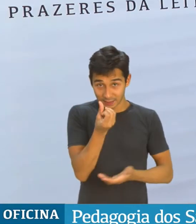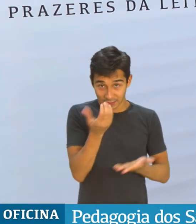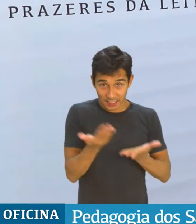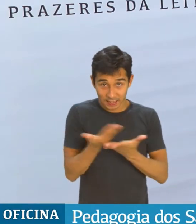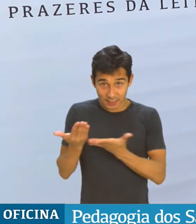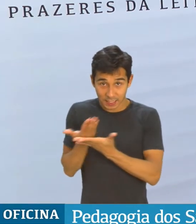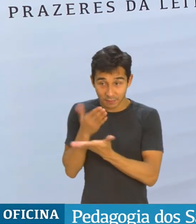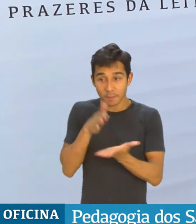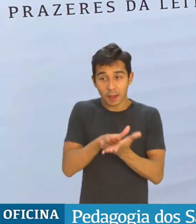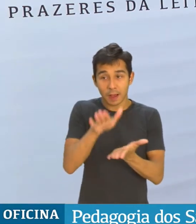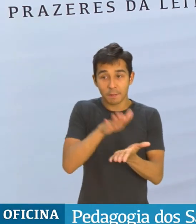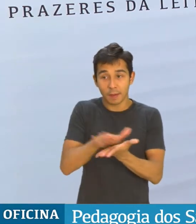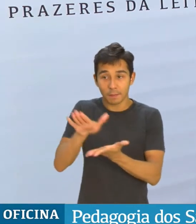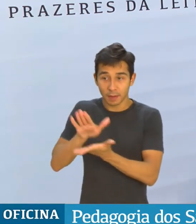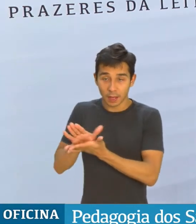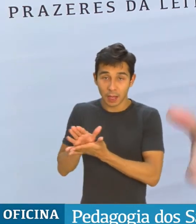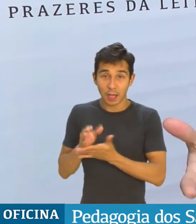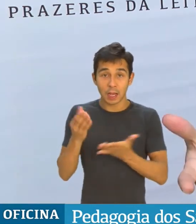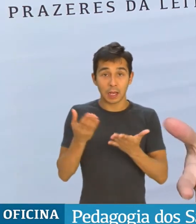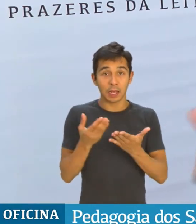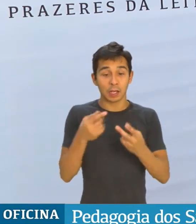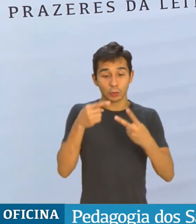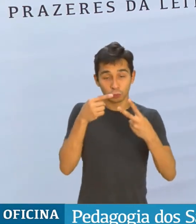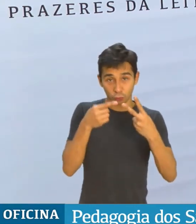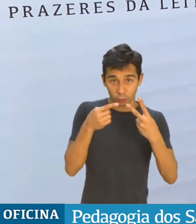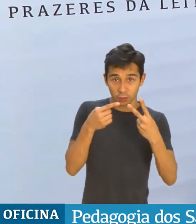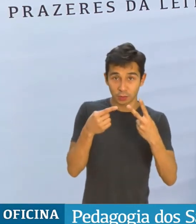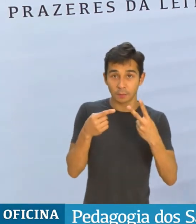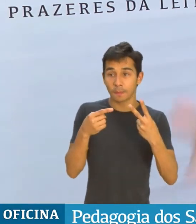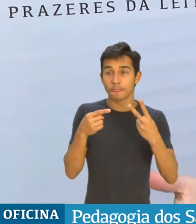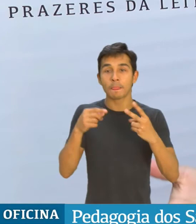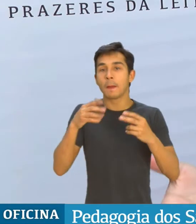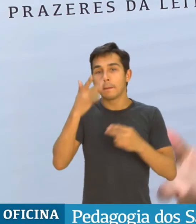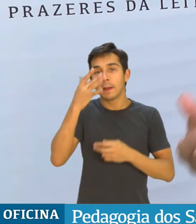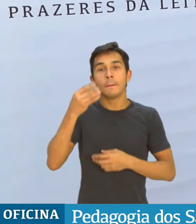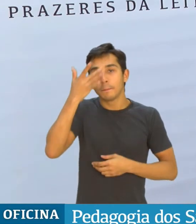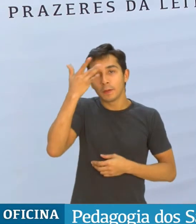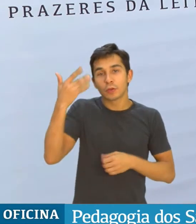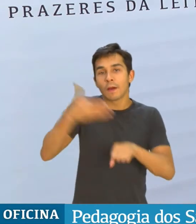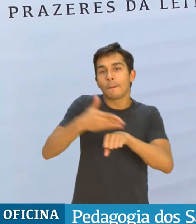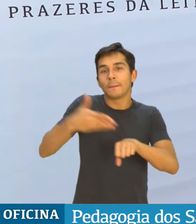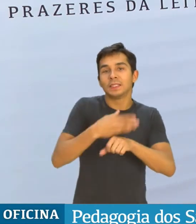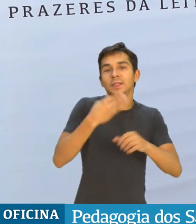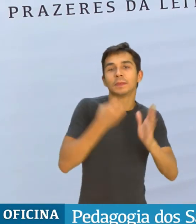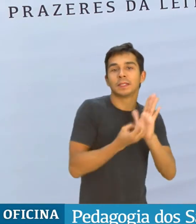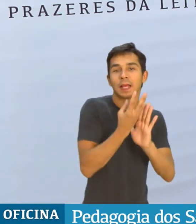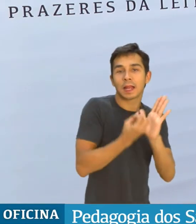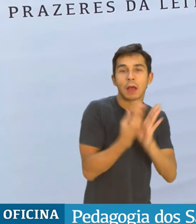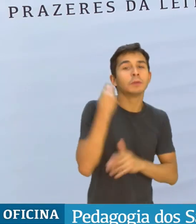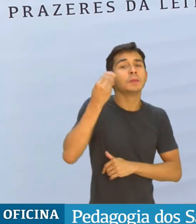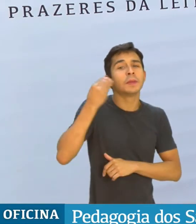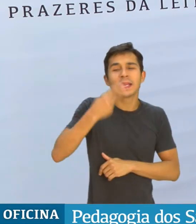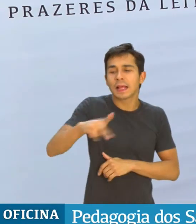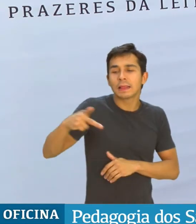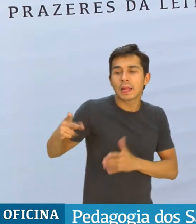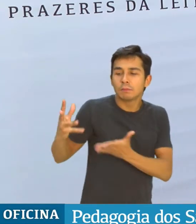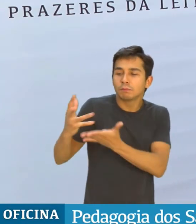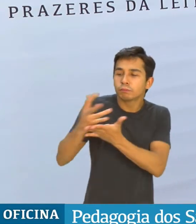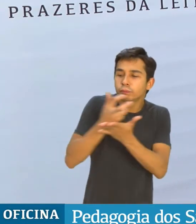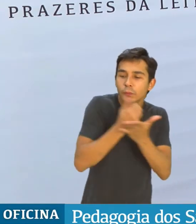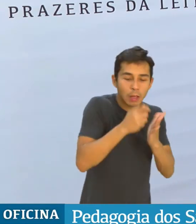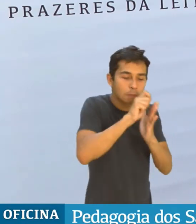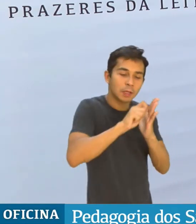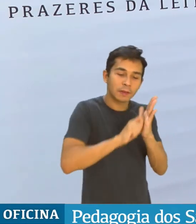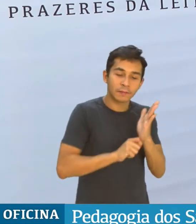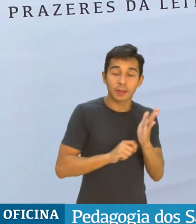livros, 2 deles antologias de pessoas que frequentam o sarau, ou de pessoas, dos jovens que participam dos saraus,